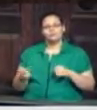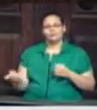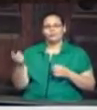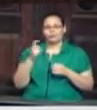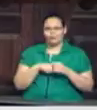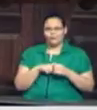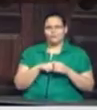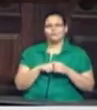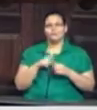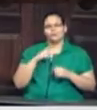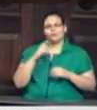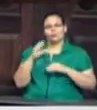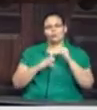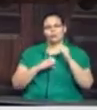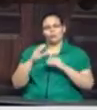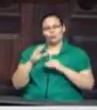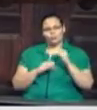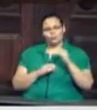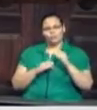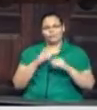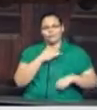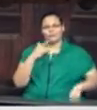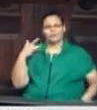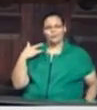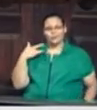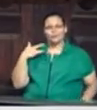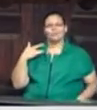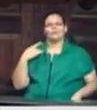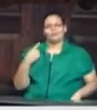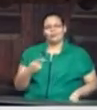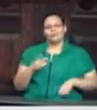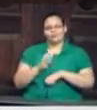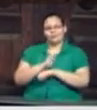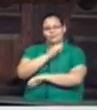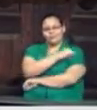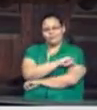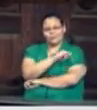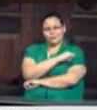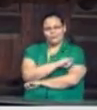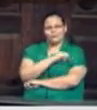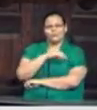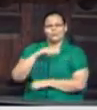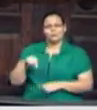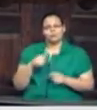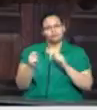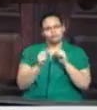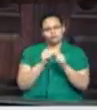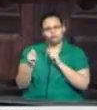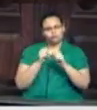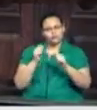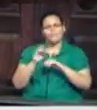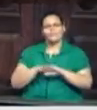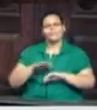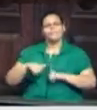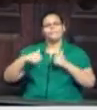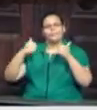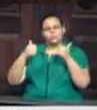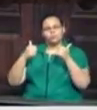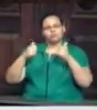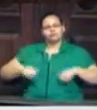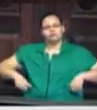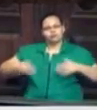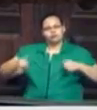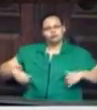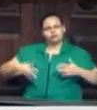ter concurso público para a saúde no estado do Rio de Janeiro. Nós vamos fazer economia, nós vamos melhorar o gasto